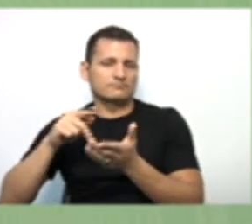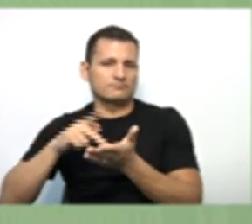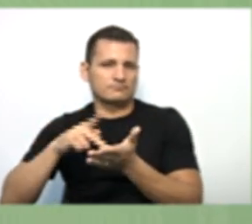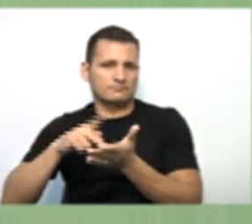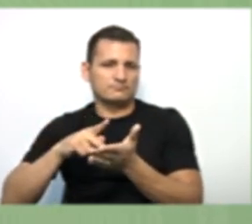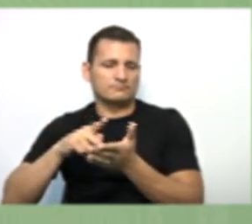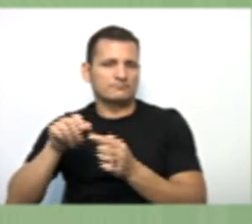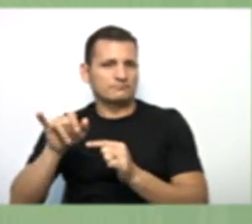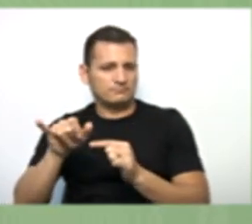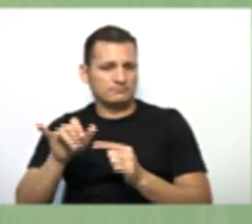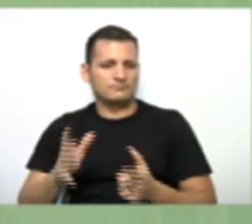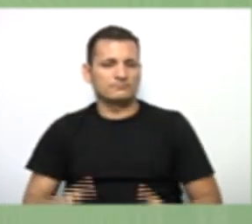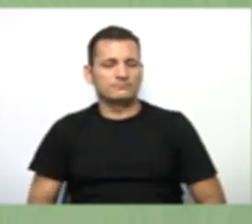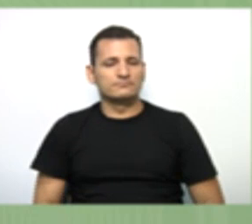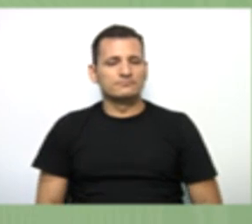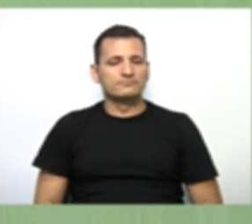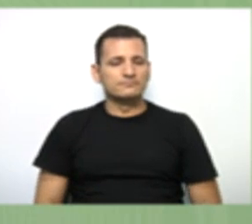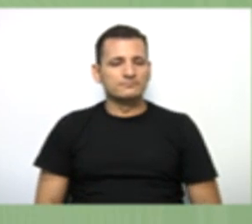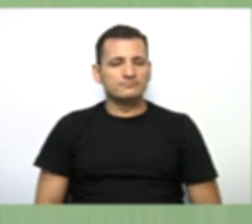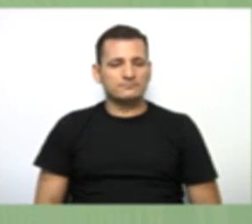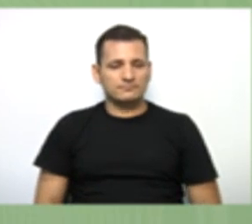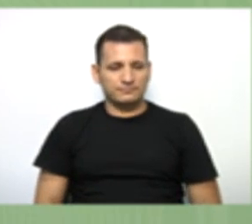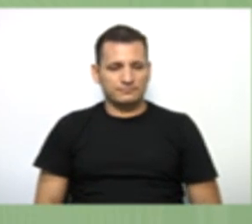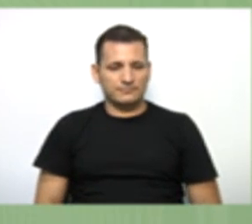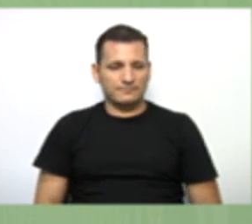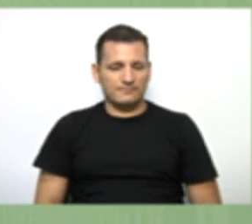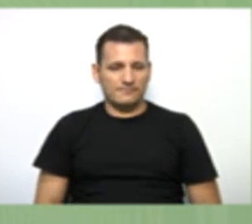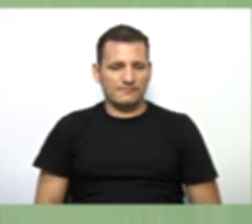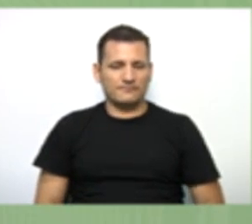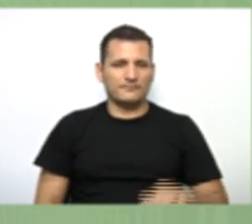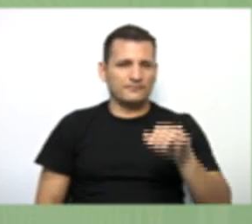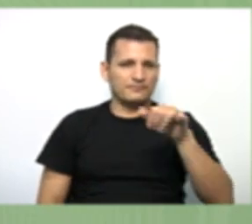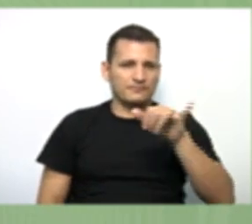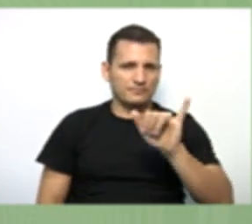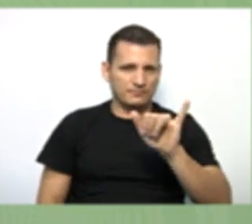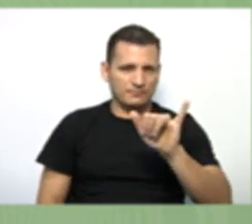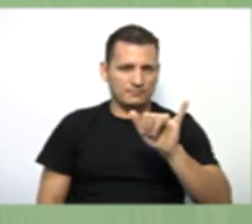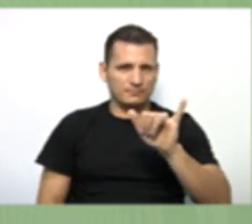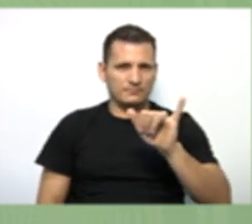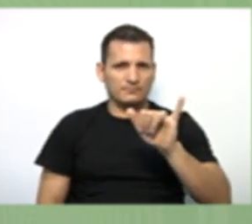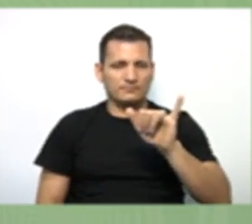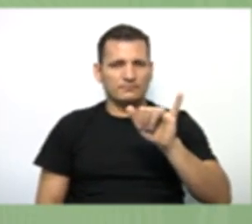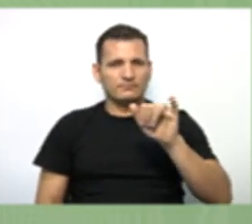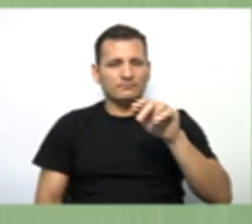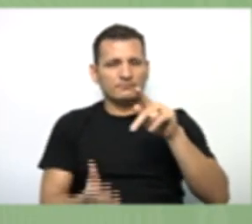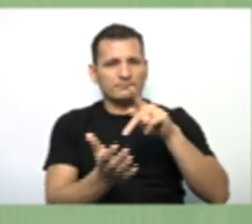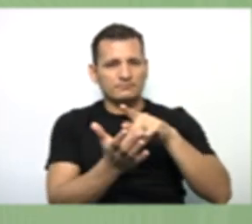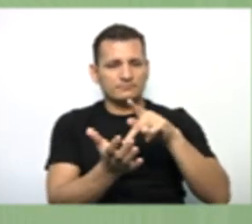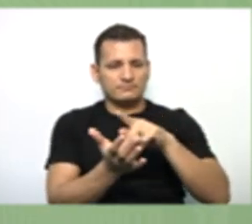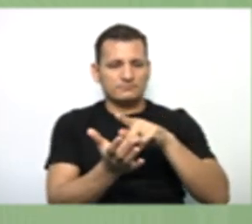verdadeiro. Lá no outro é o contrário. O Y só vai ser verdadeiro se o A e